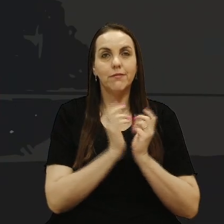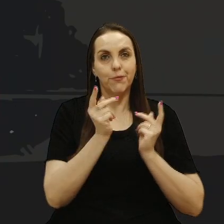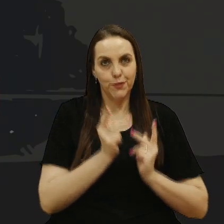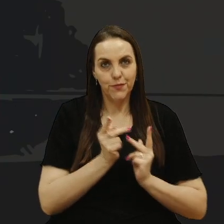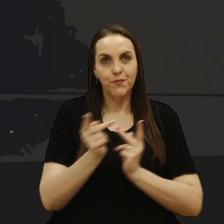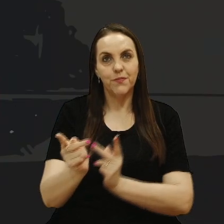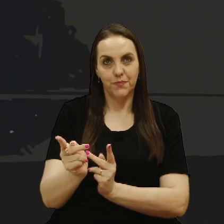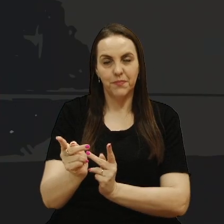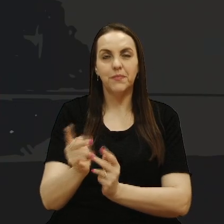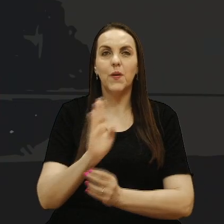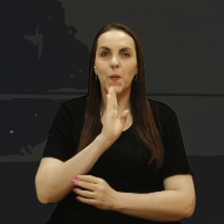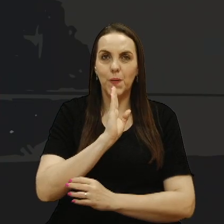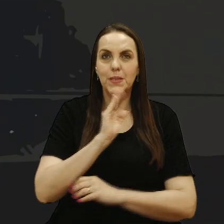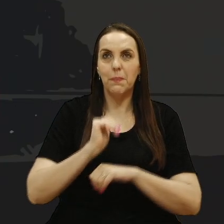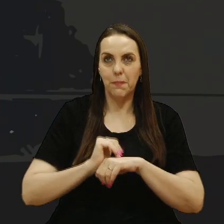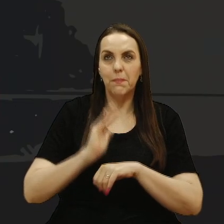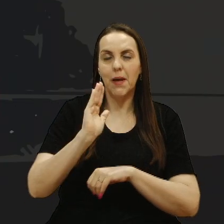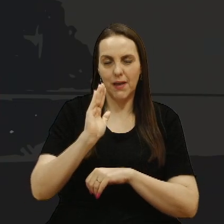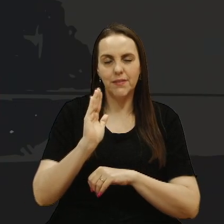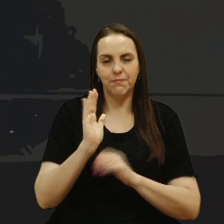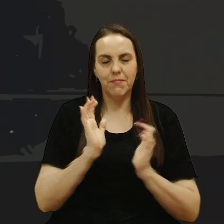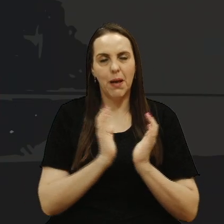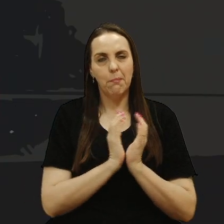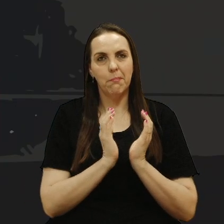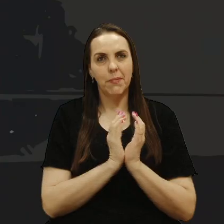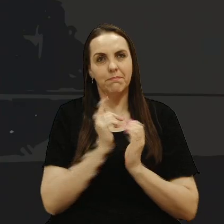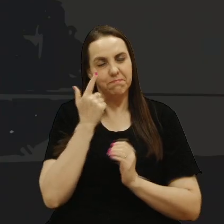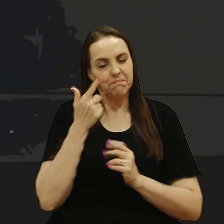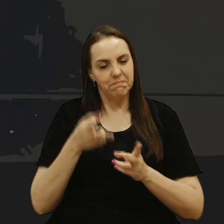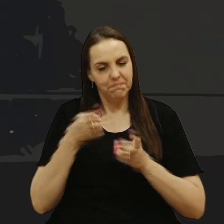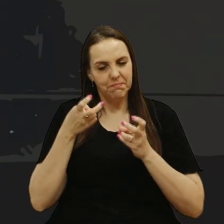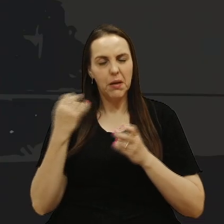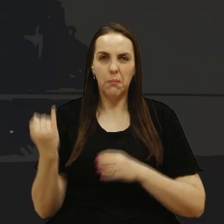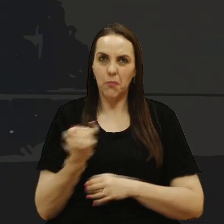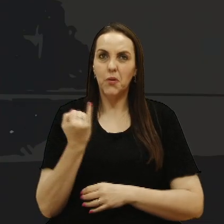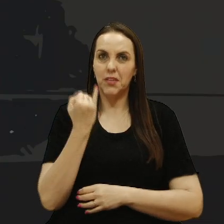visitar, conheci um pouco mais da APAI, vi a importância que ela tinha.